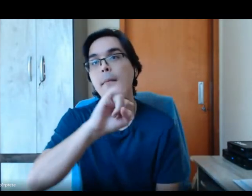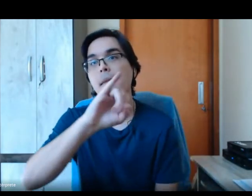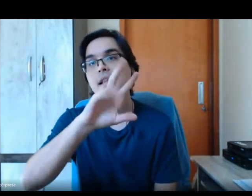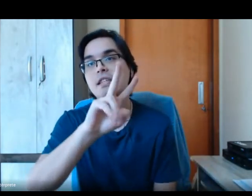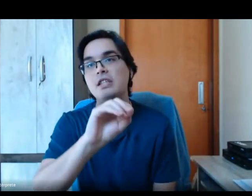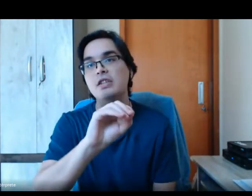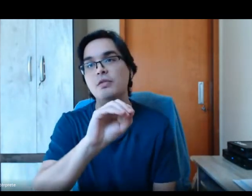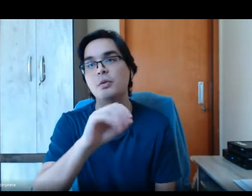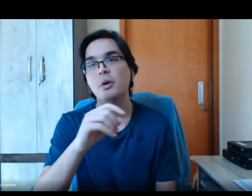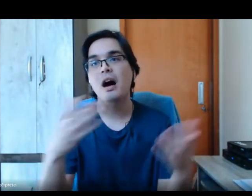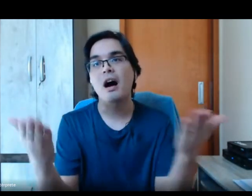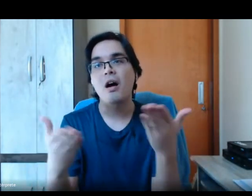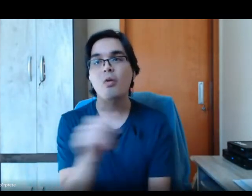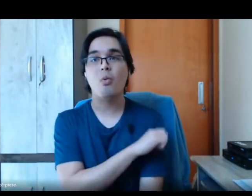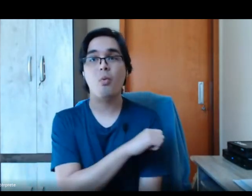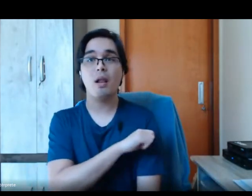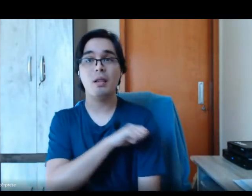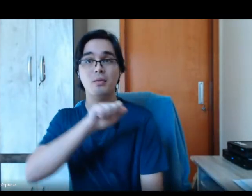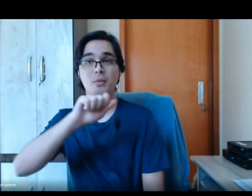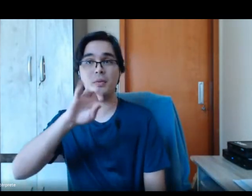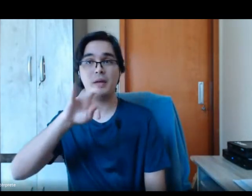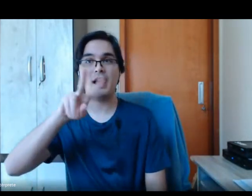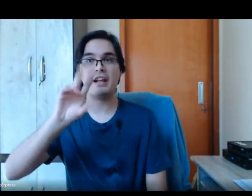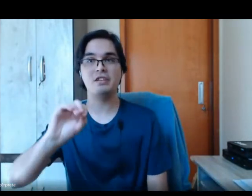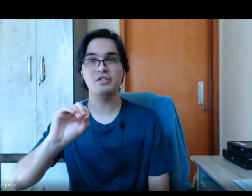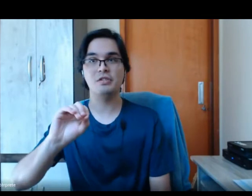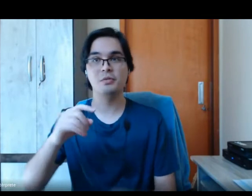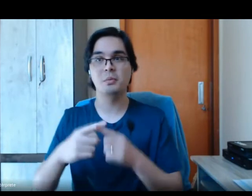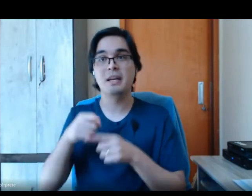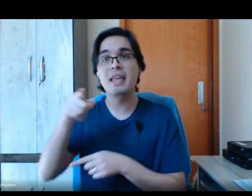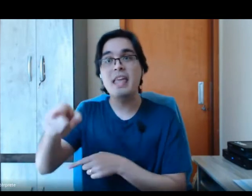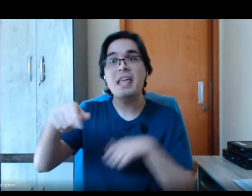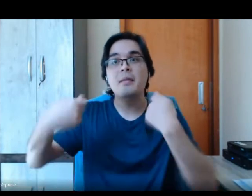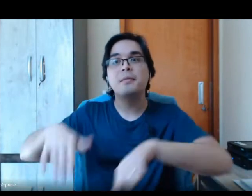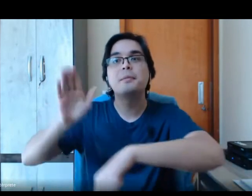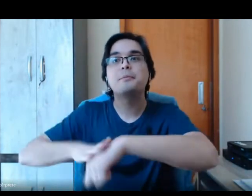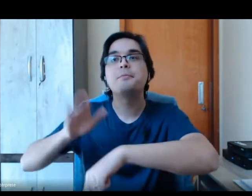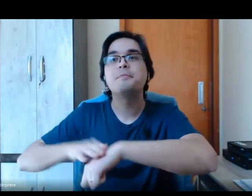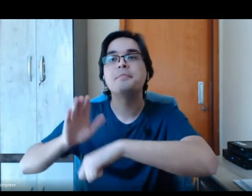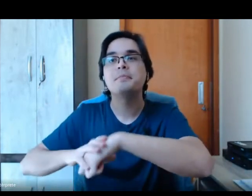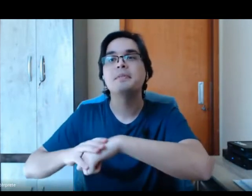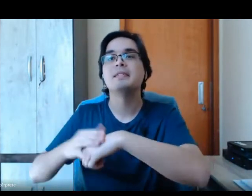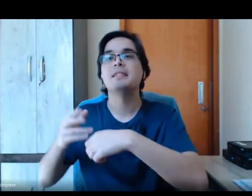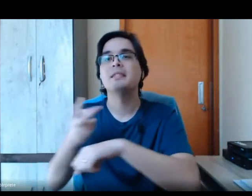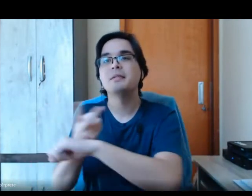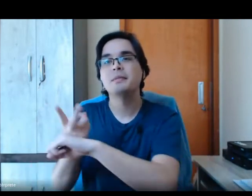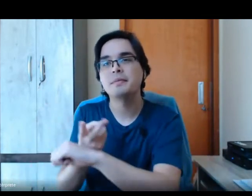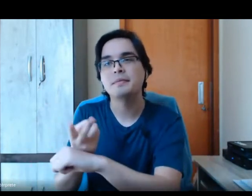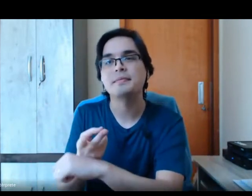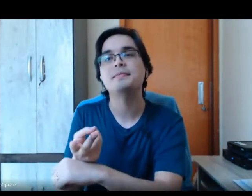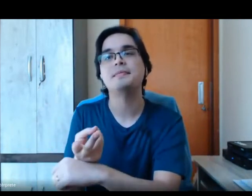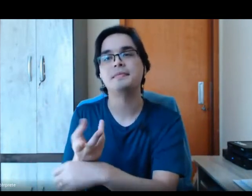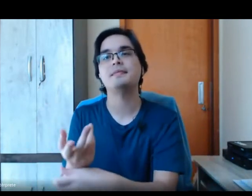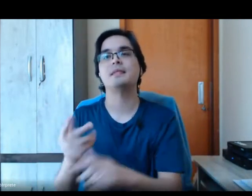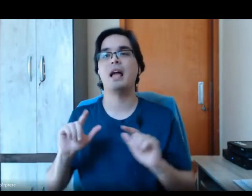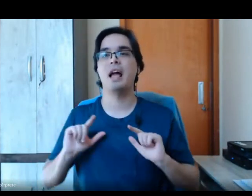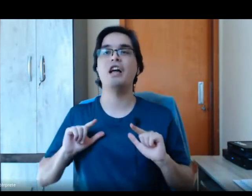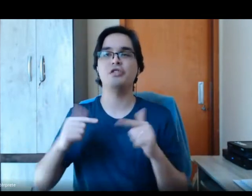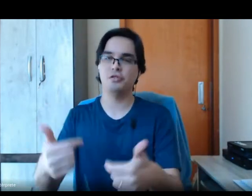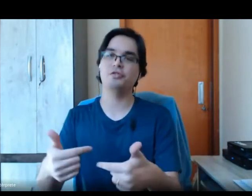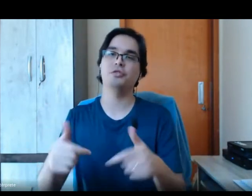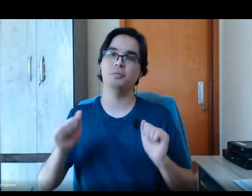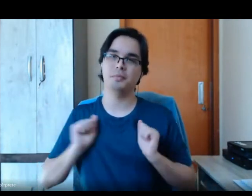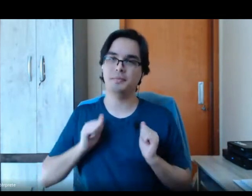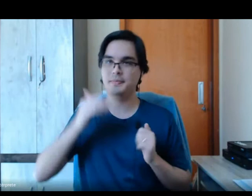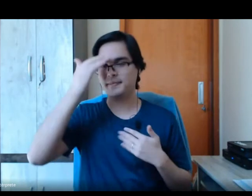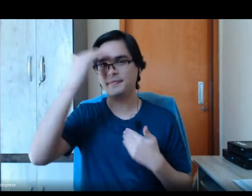bem que a gente vai ter que formular, mas, ao mesmo tempo, os alunos vão ter que ter uma ação muito maior. Essas minhas dúvidas agora com relação ao